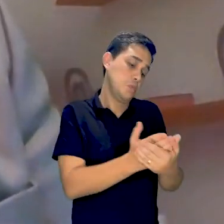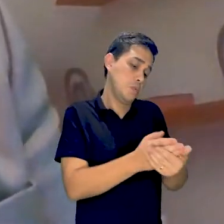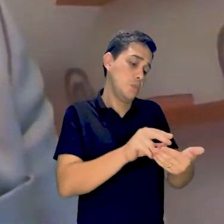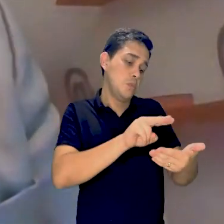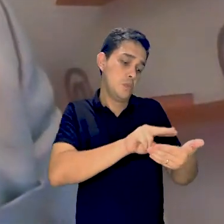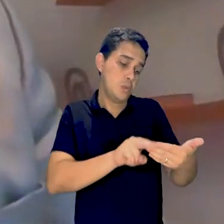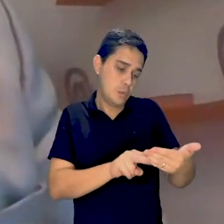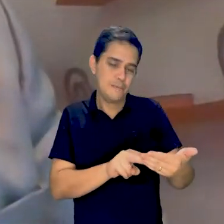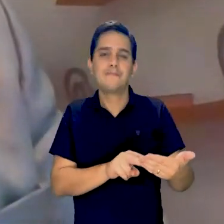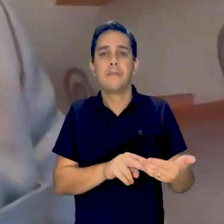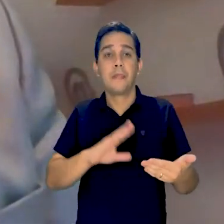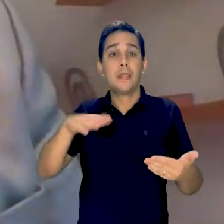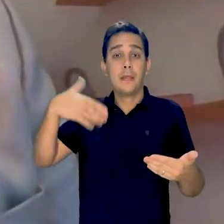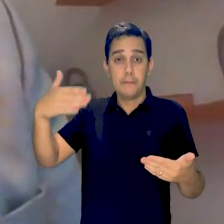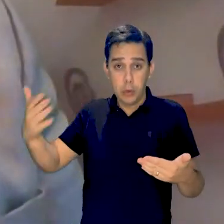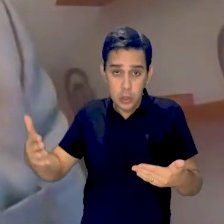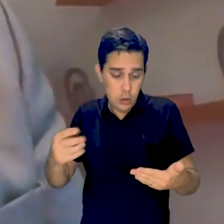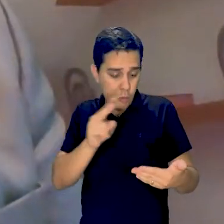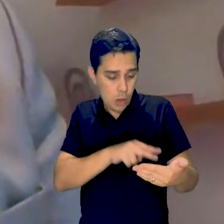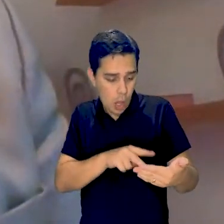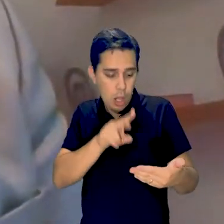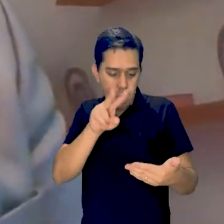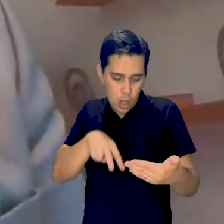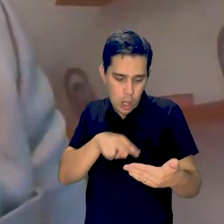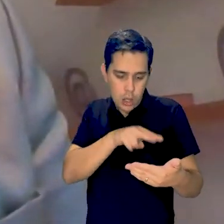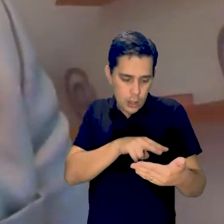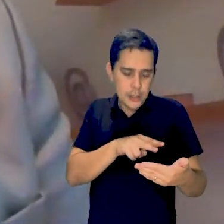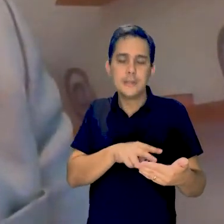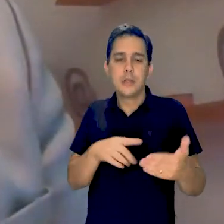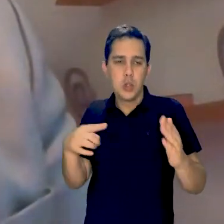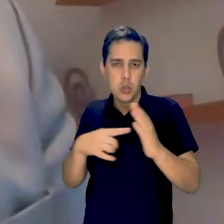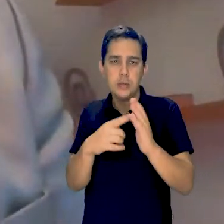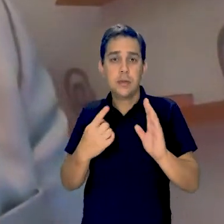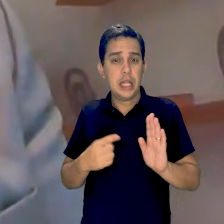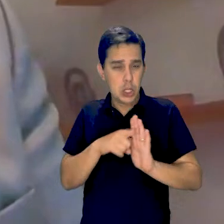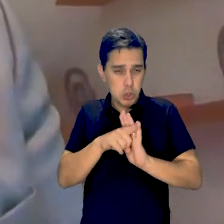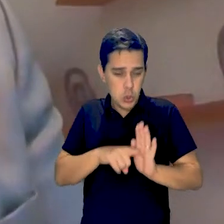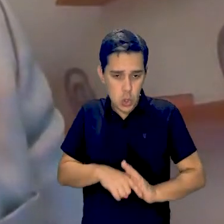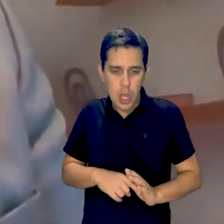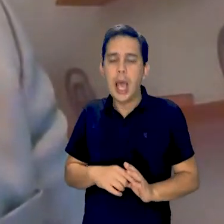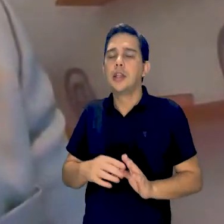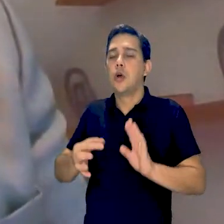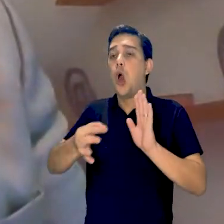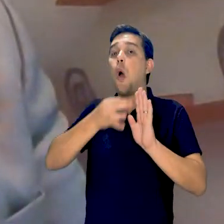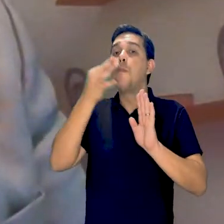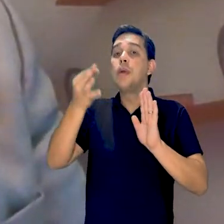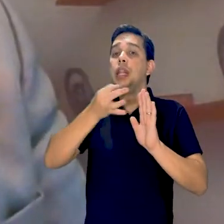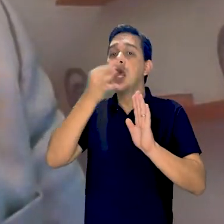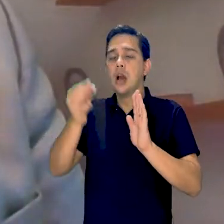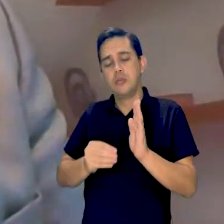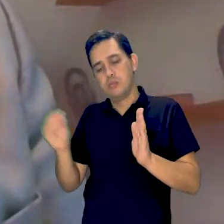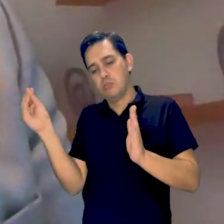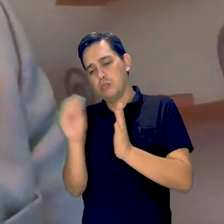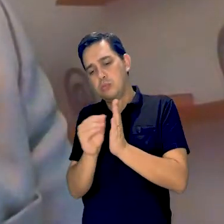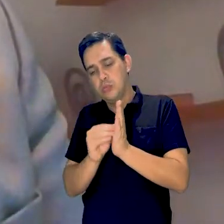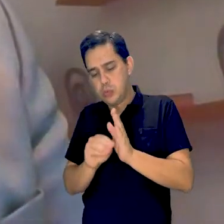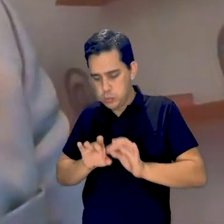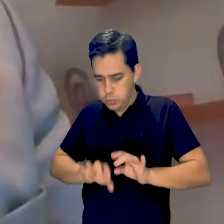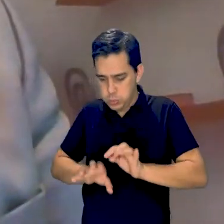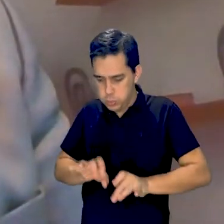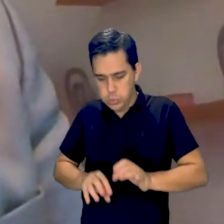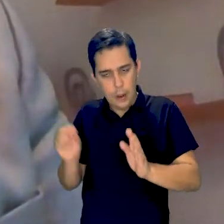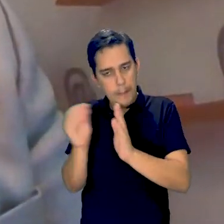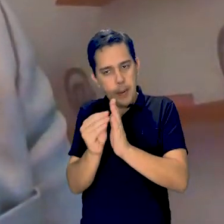formando a opinião, né, quanto ao oferecimento da denúncia, que a promotoria optou por oferecer essa